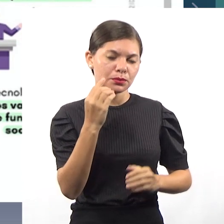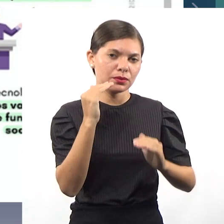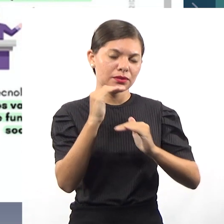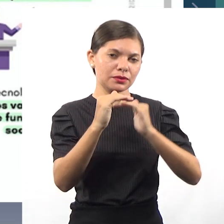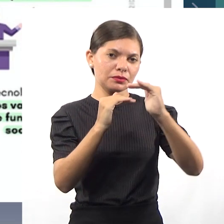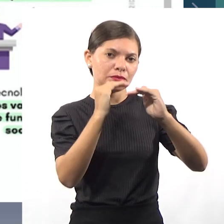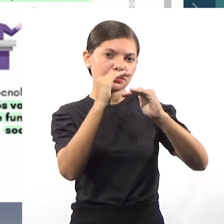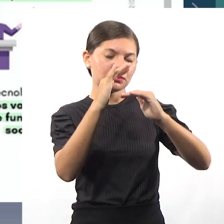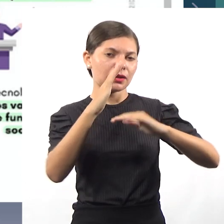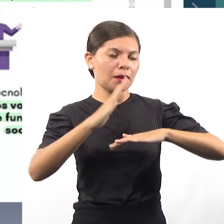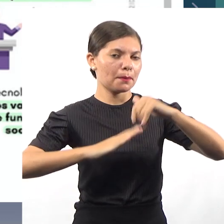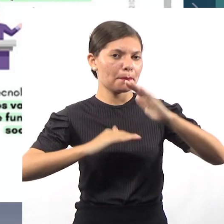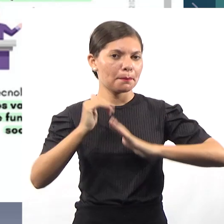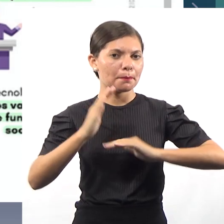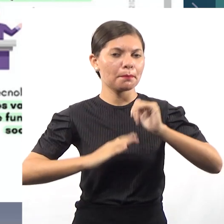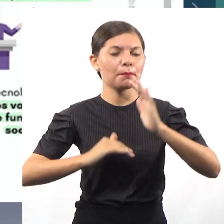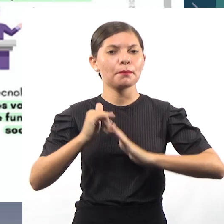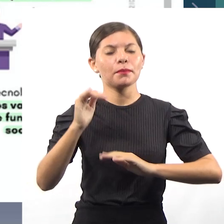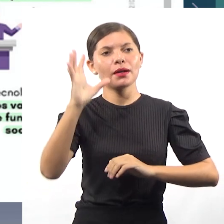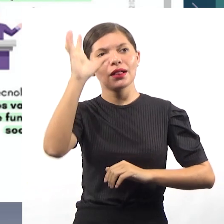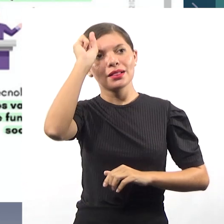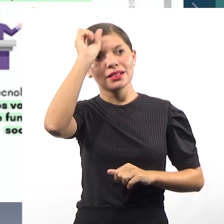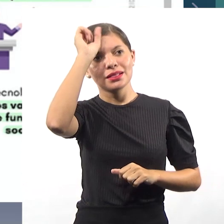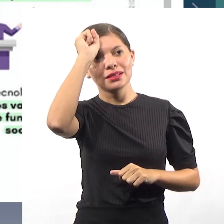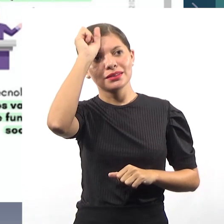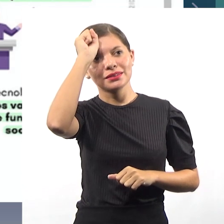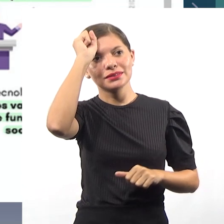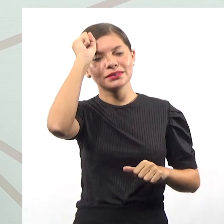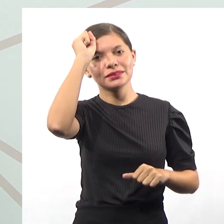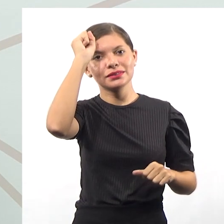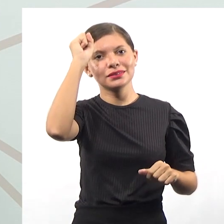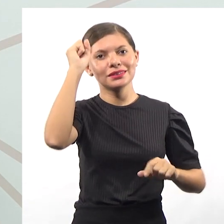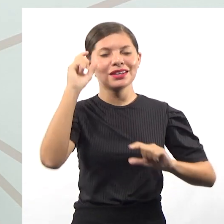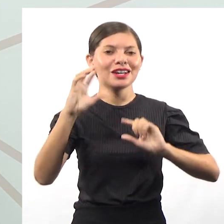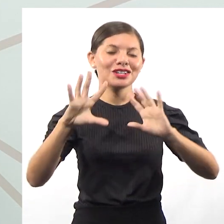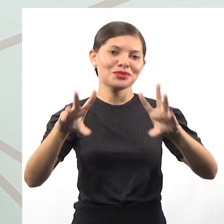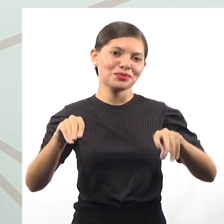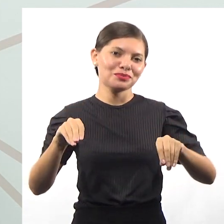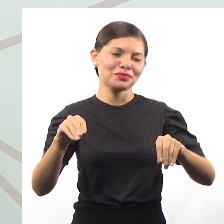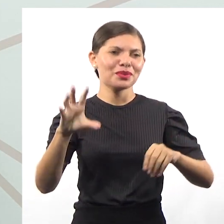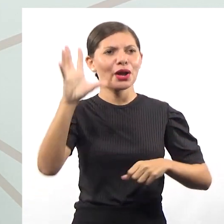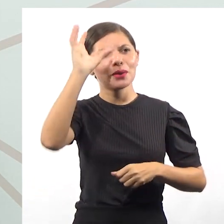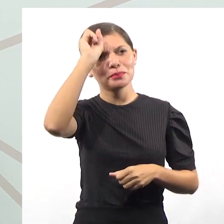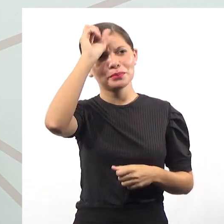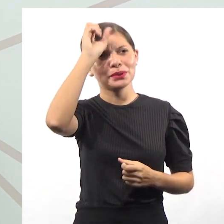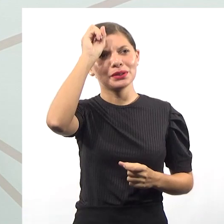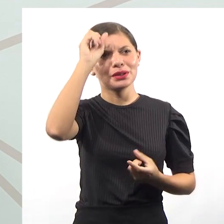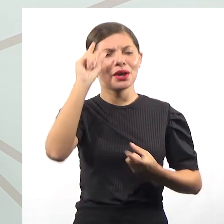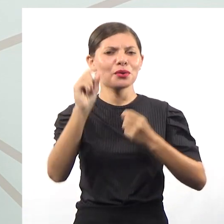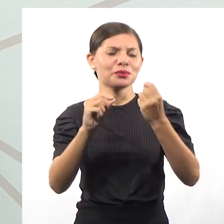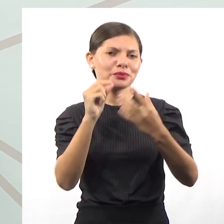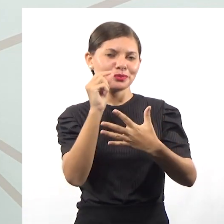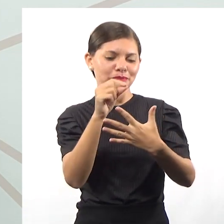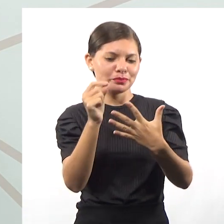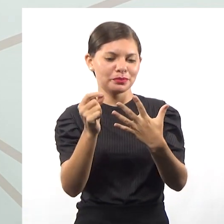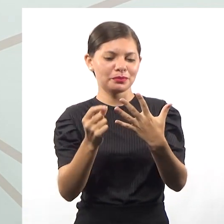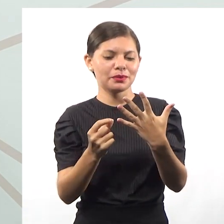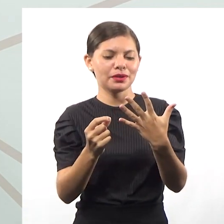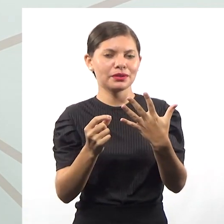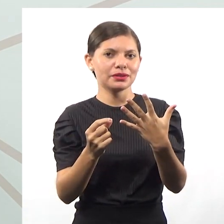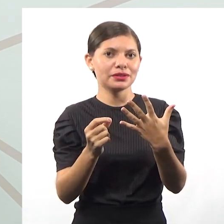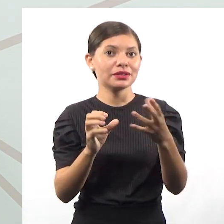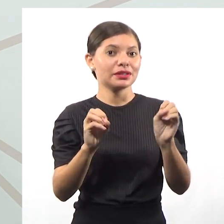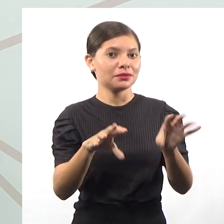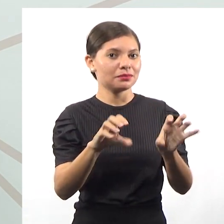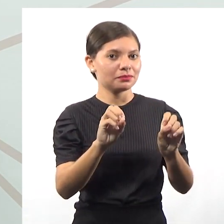da capacidade de aprender. Ai, gente, né, isso tudo, né? Aprender. Aprender é um dos pilares da